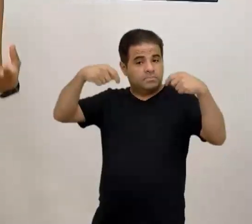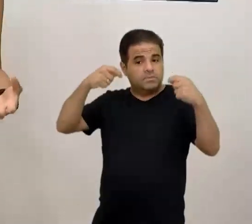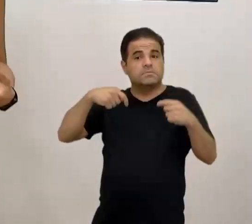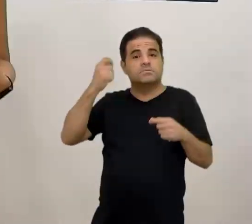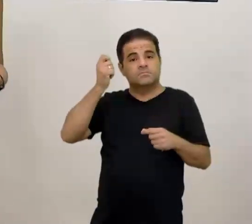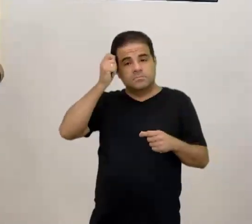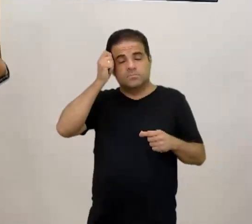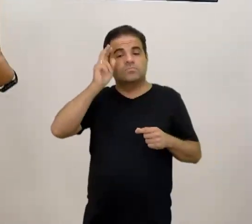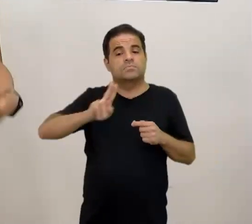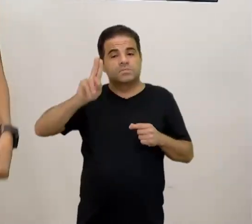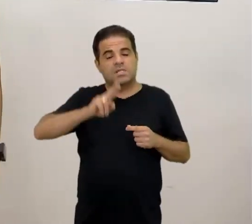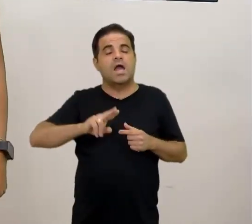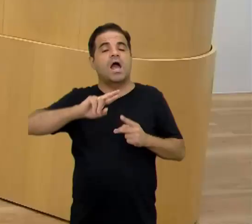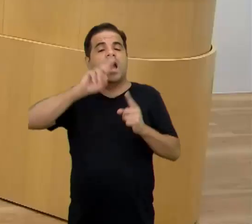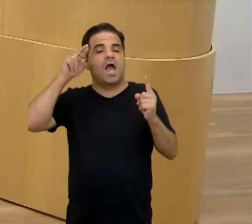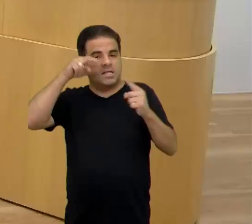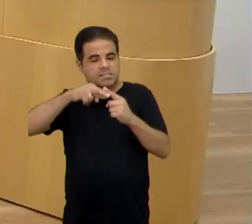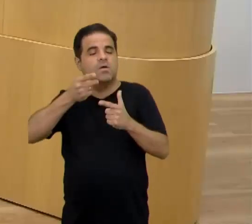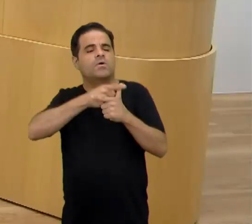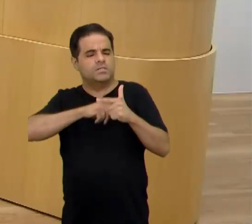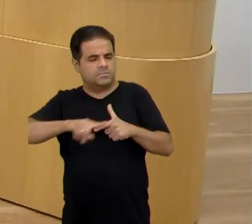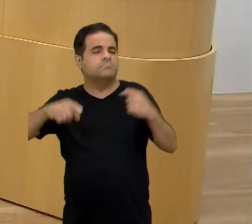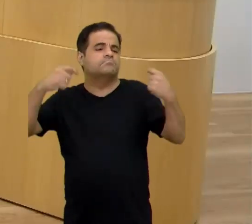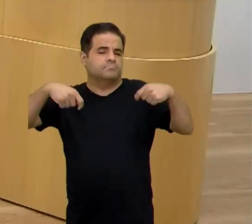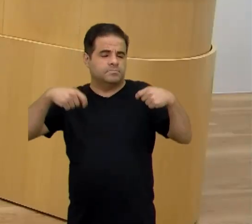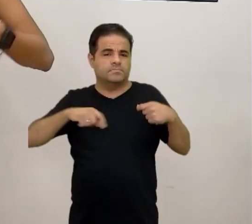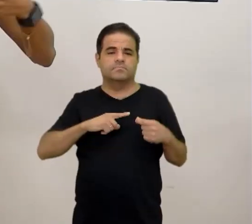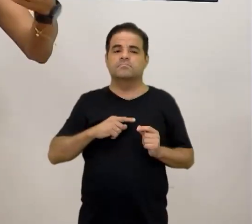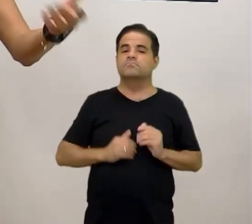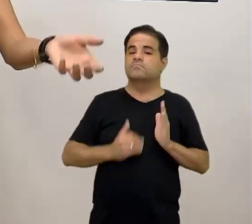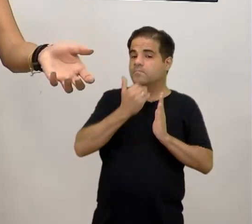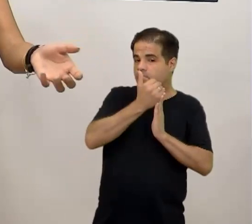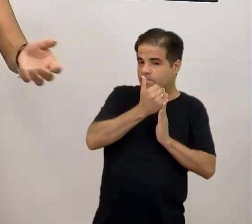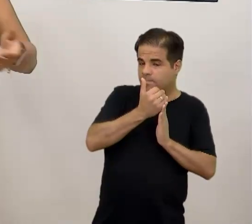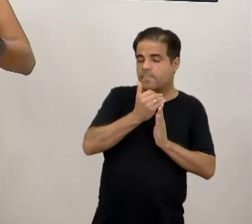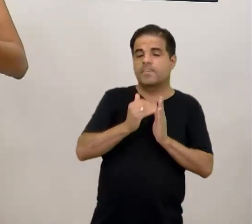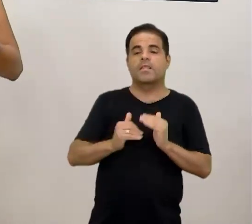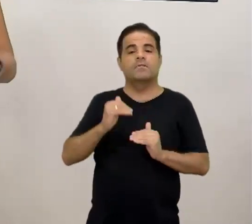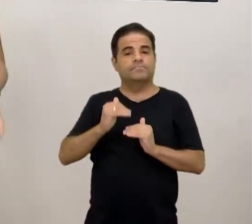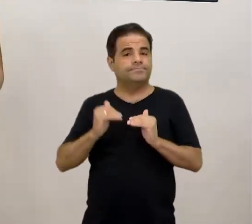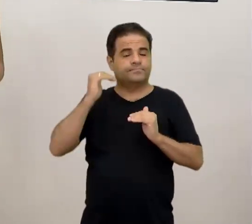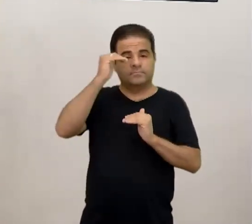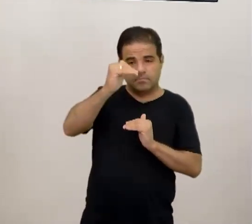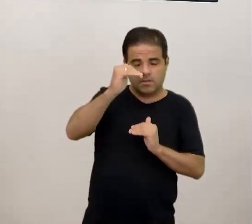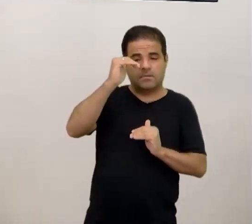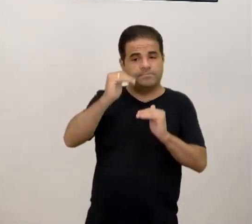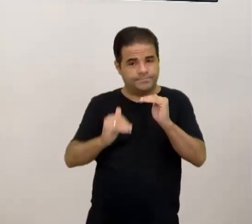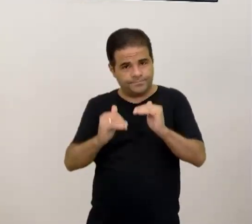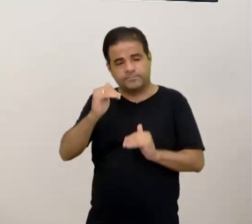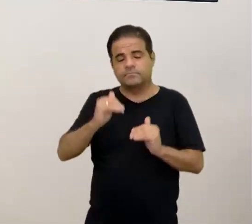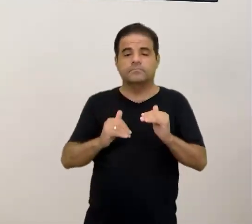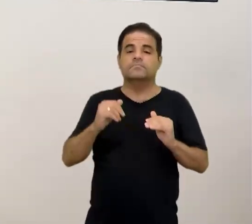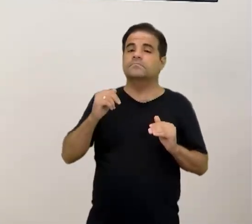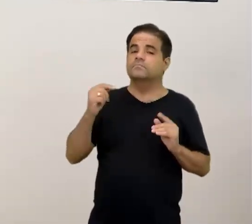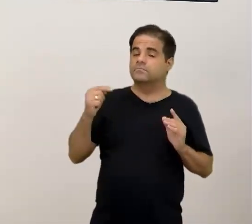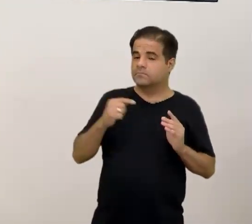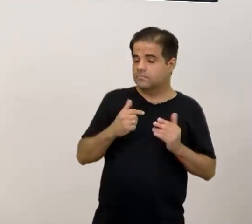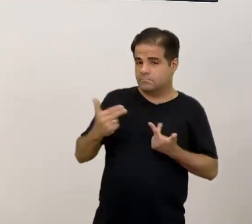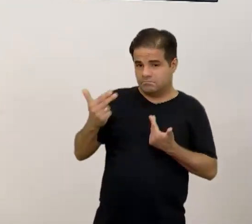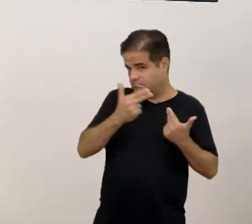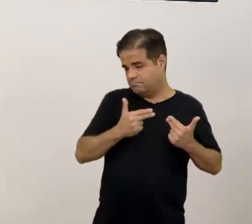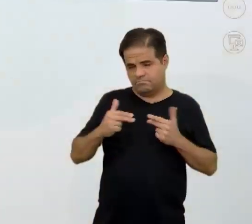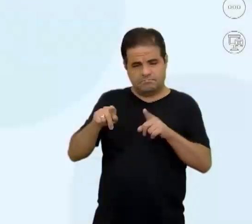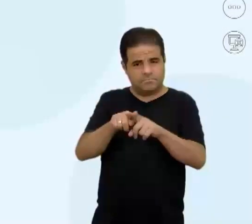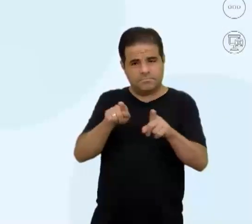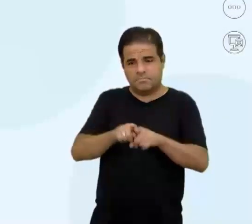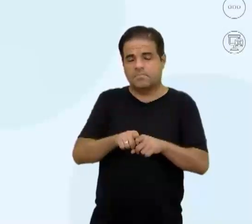usa a razão, a divisão. Tá certo? E tem que ser assim, maior com maior, médio com médio, menor com menor, os lados aí, tá